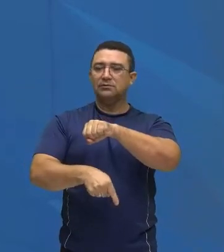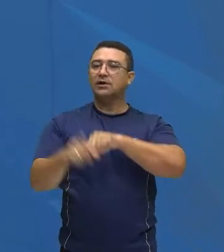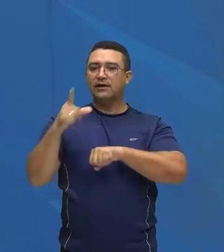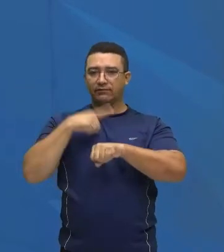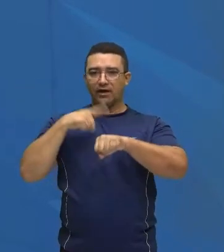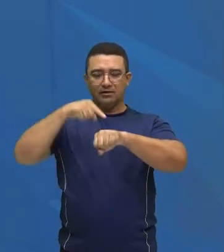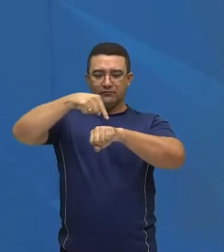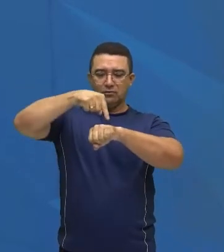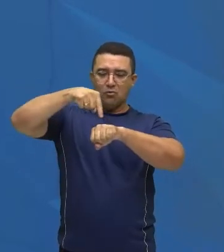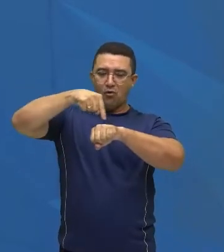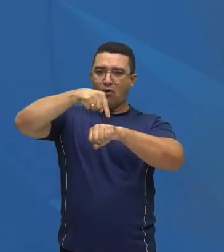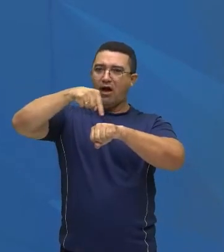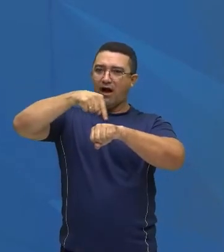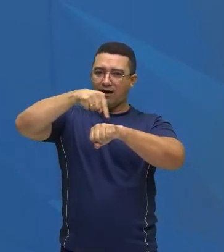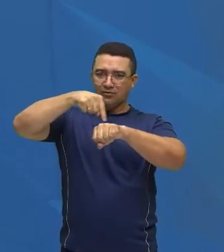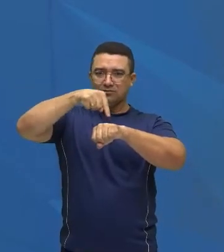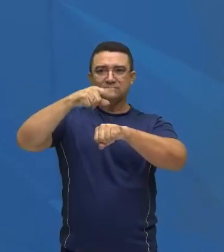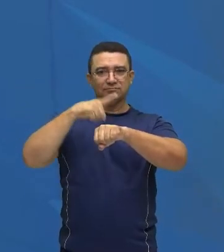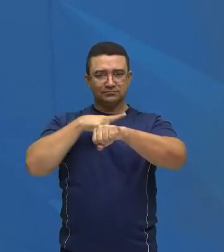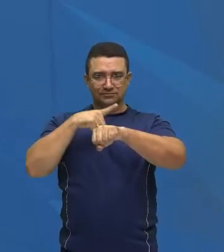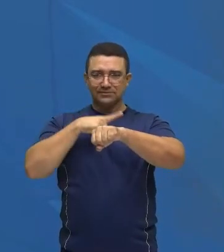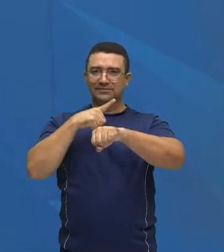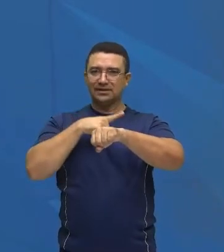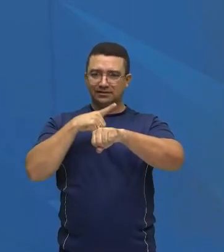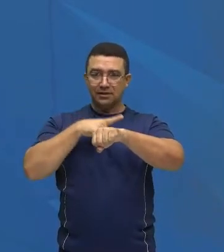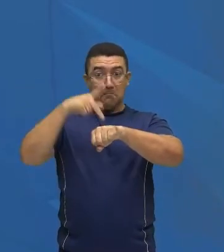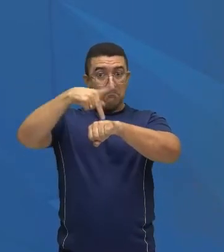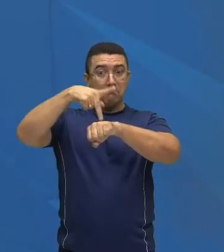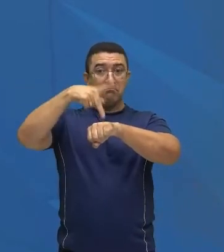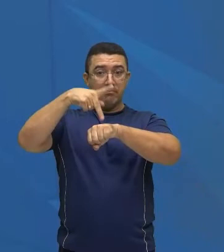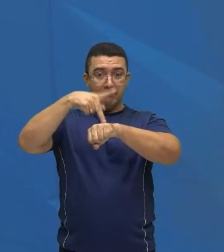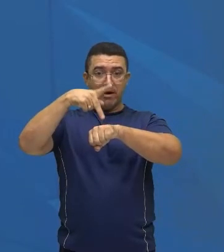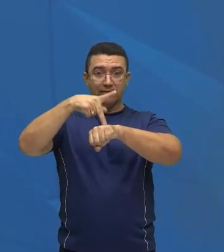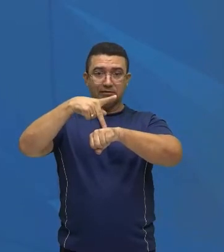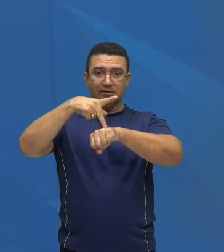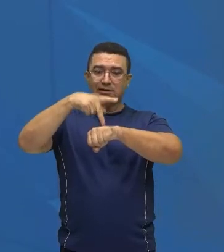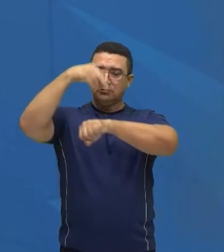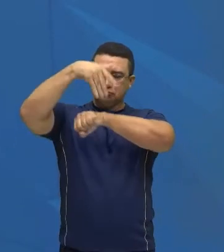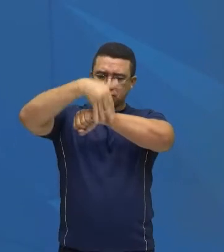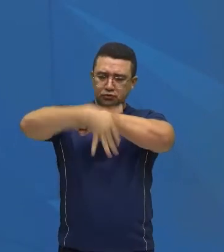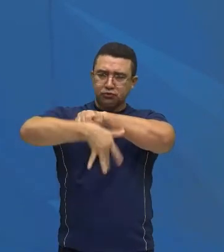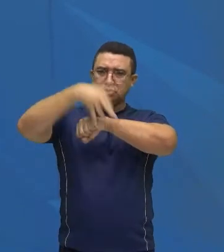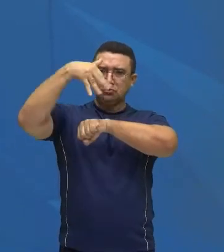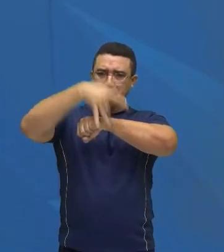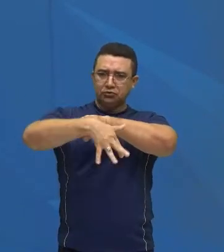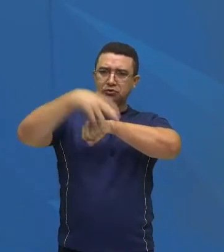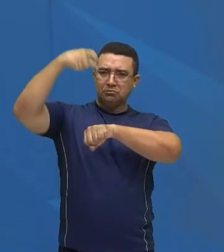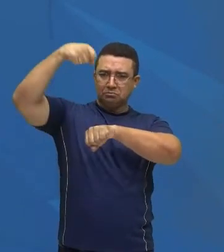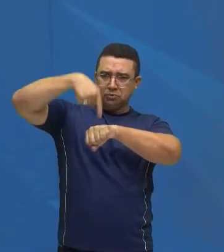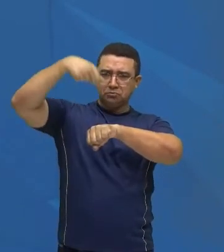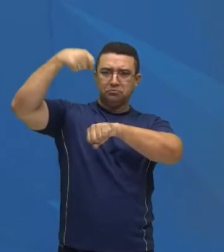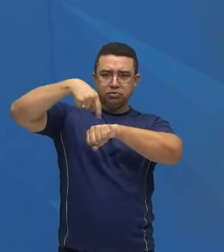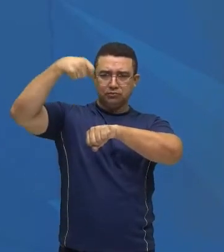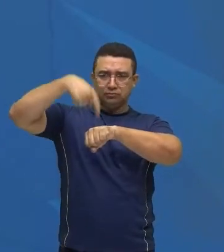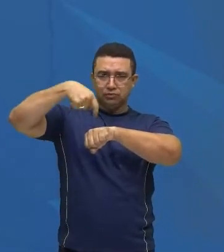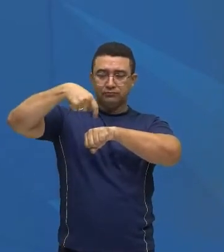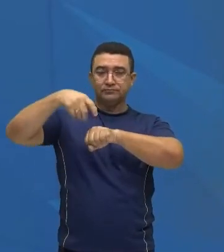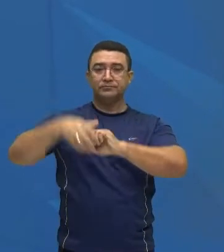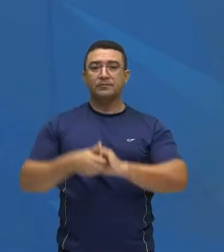um rastro, um desgaste, né, nas rochas que estão ali constituindo essa paisagem. Mas